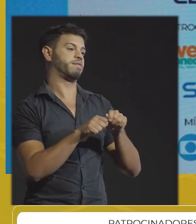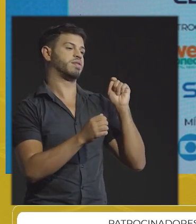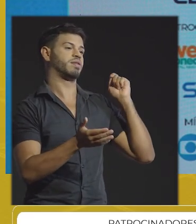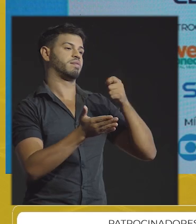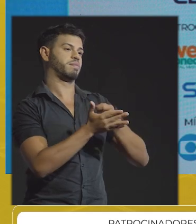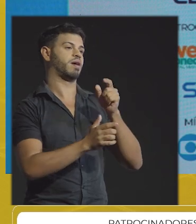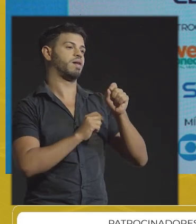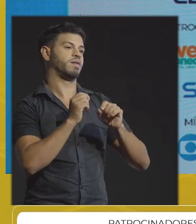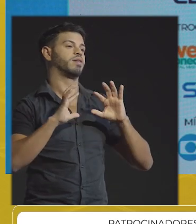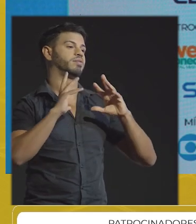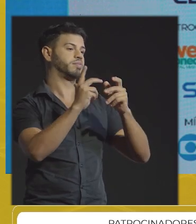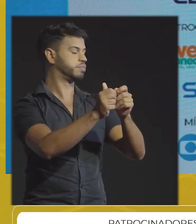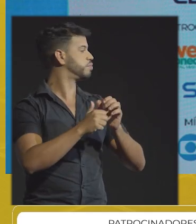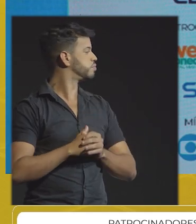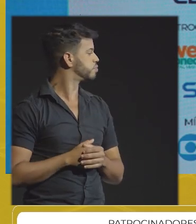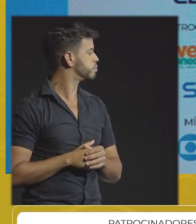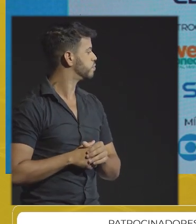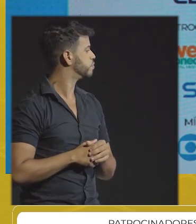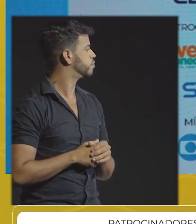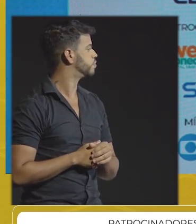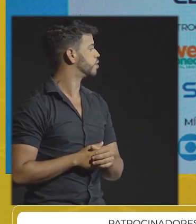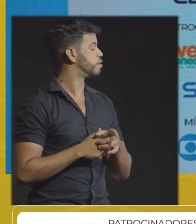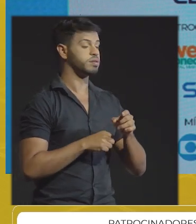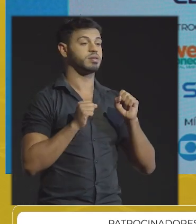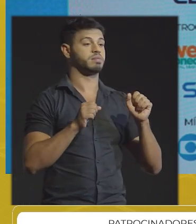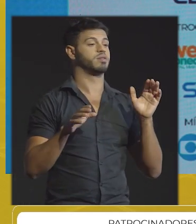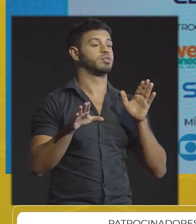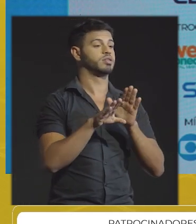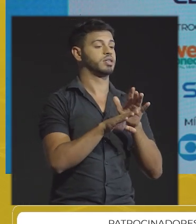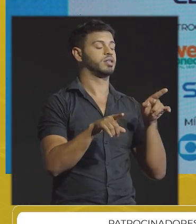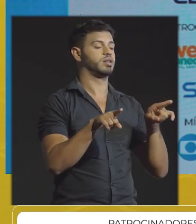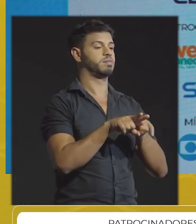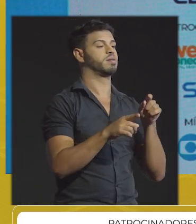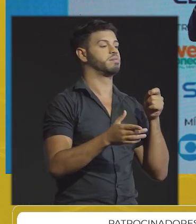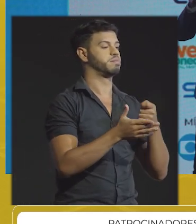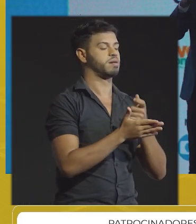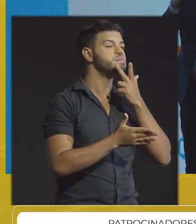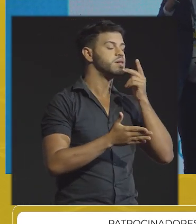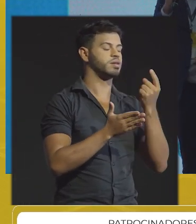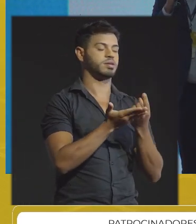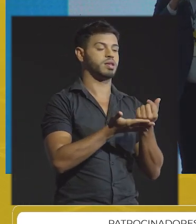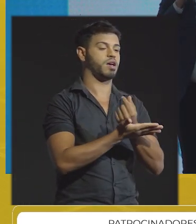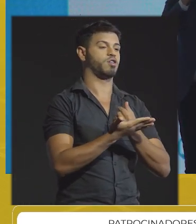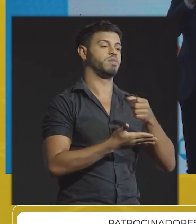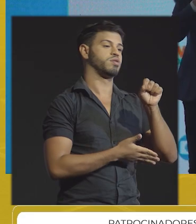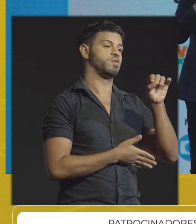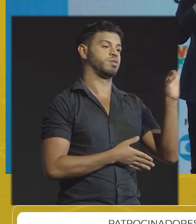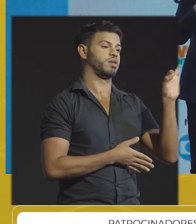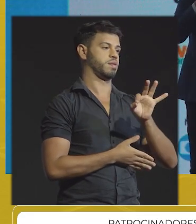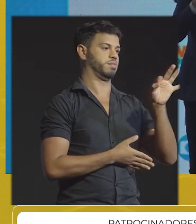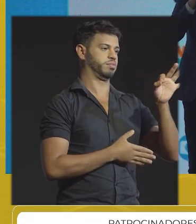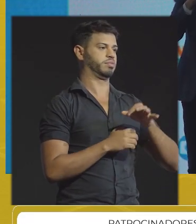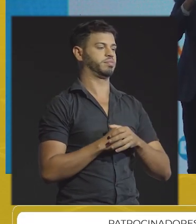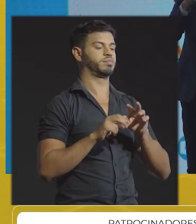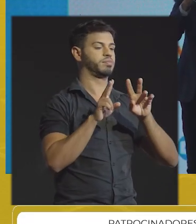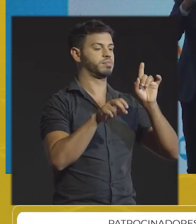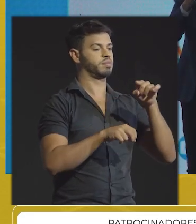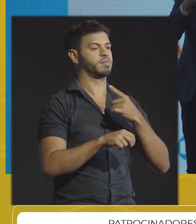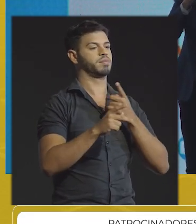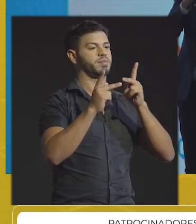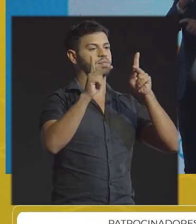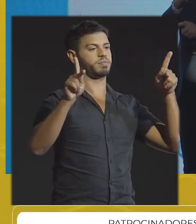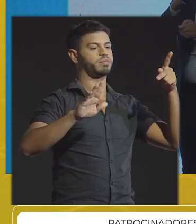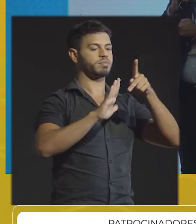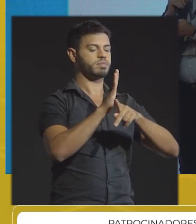a tuj né E aí você pode chegar a economias de até 80% como é o caso lá do nosso projeto de